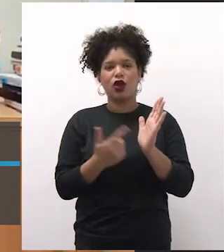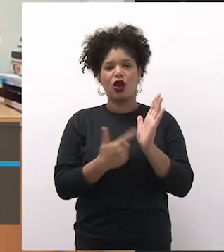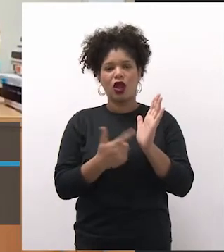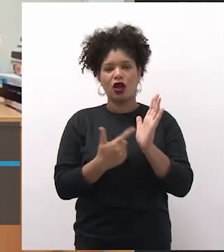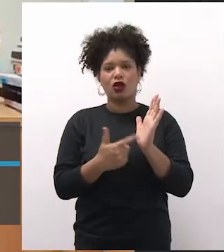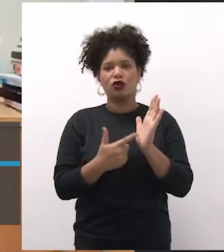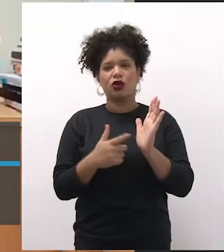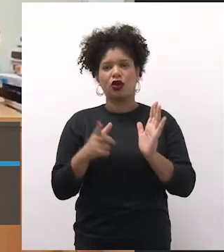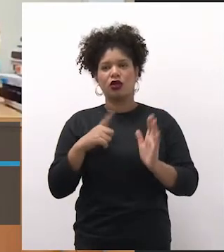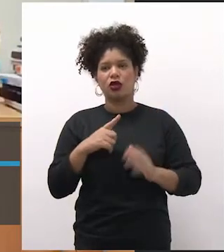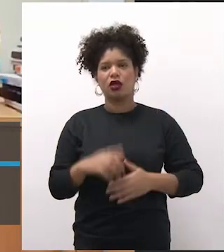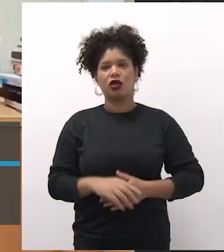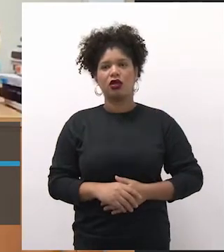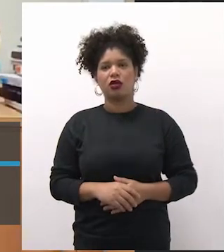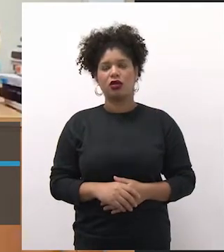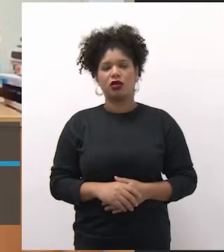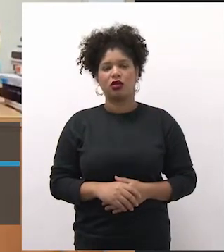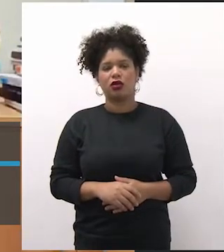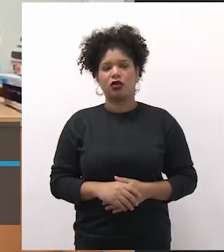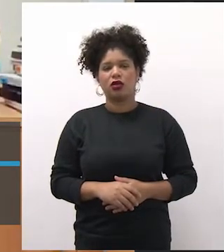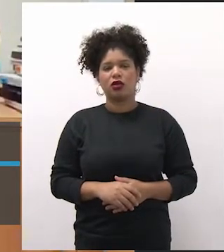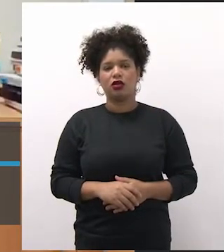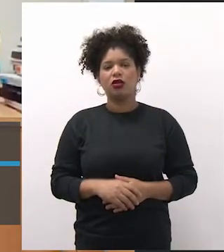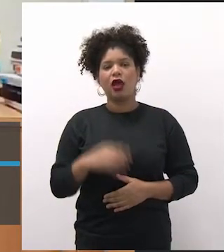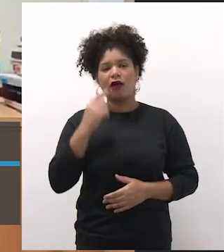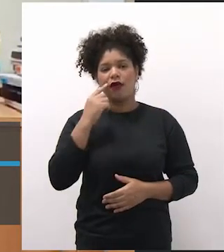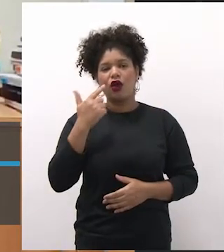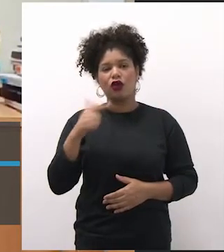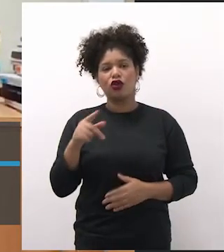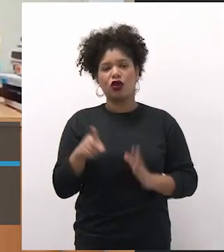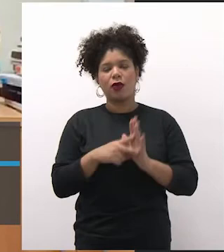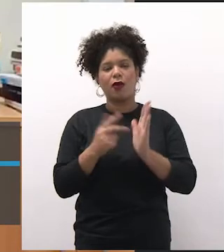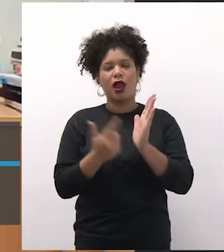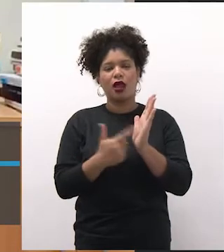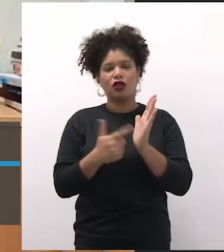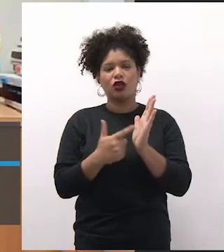você comentou, vocês também, além da literatura de